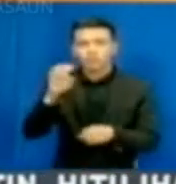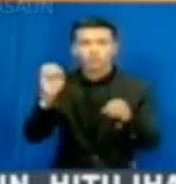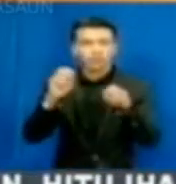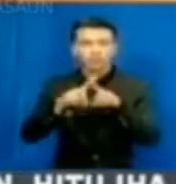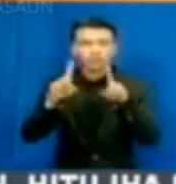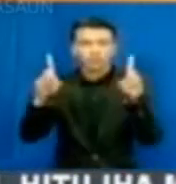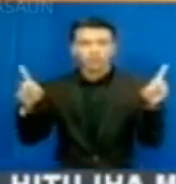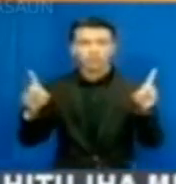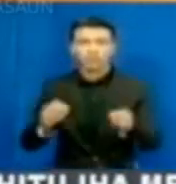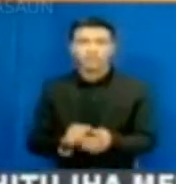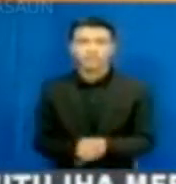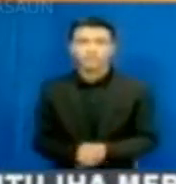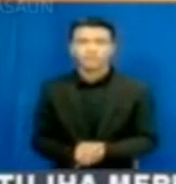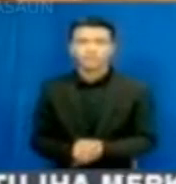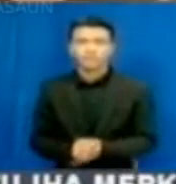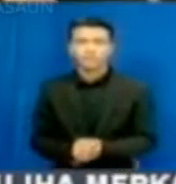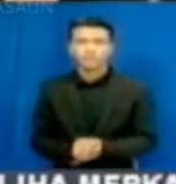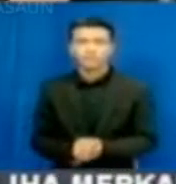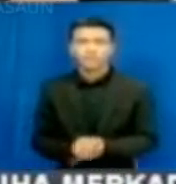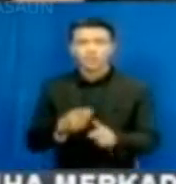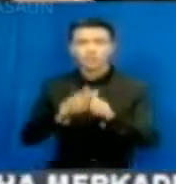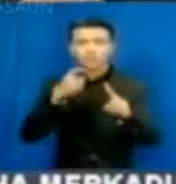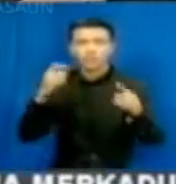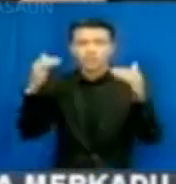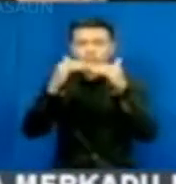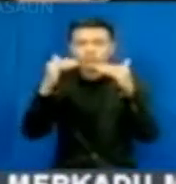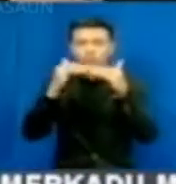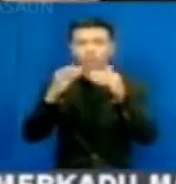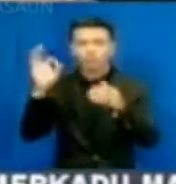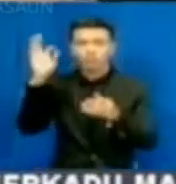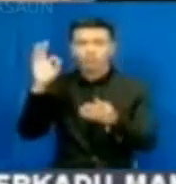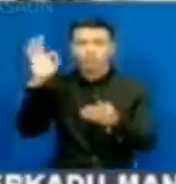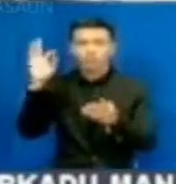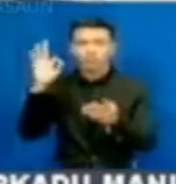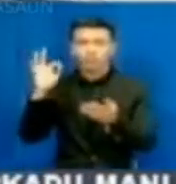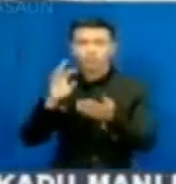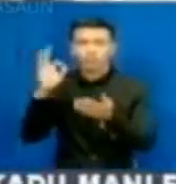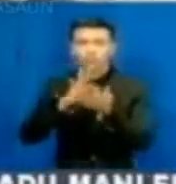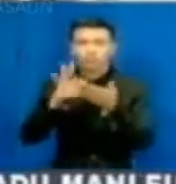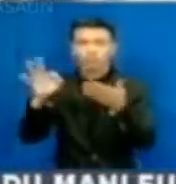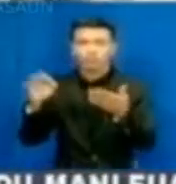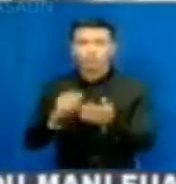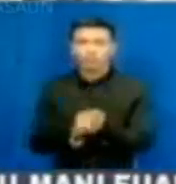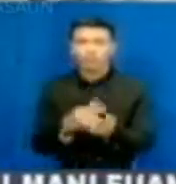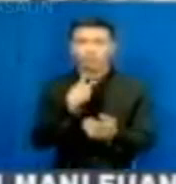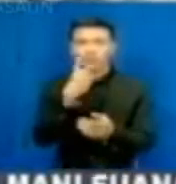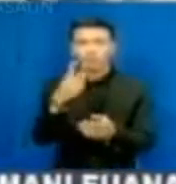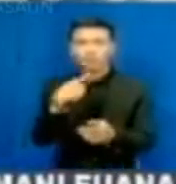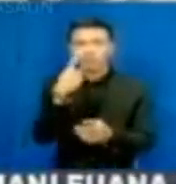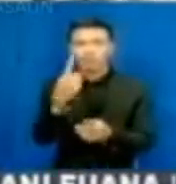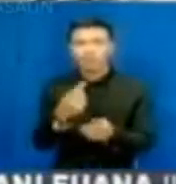ihă transparanția. Li husi conferență în prensă sexta-feira nei, portavoz Noe Bernardino Ximenez